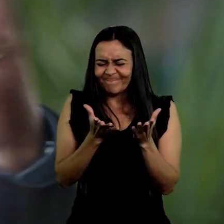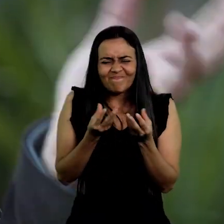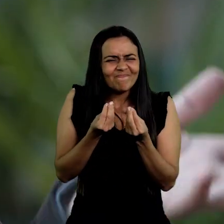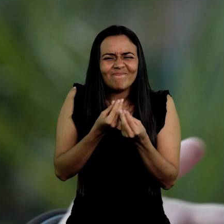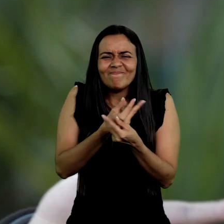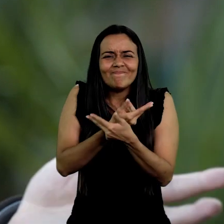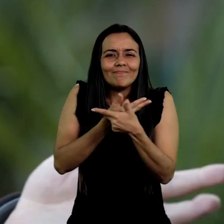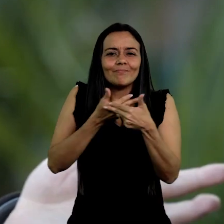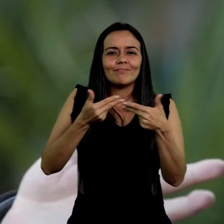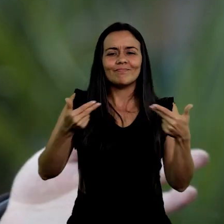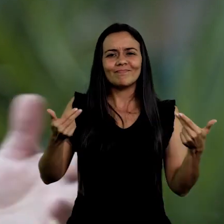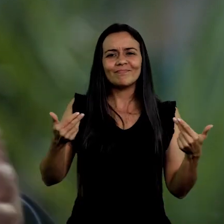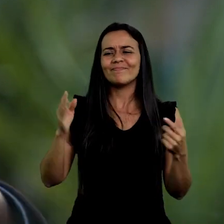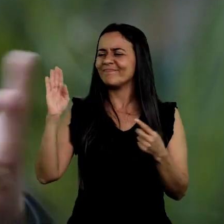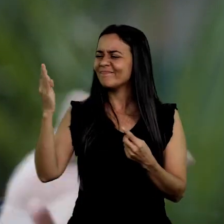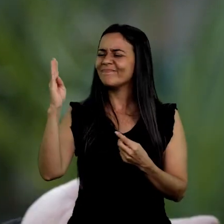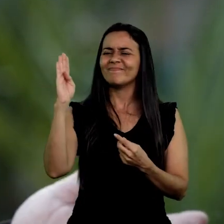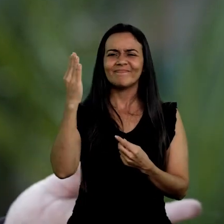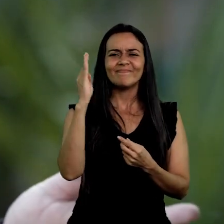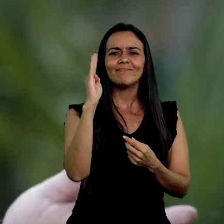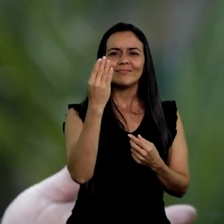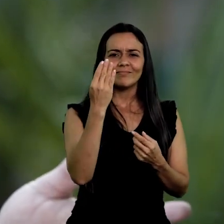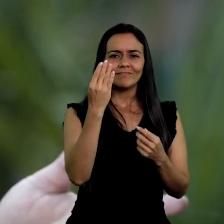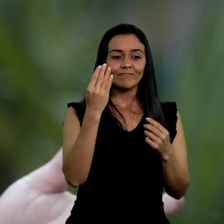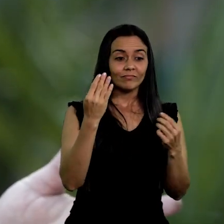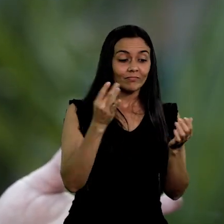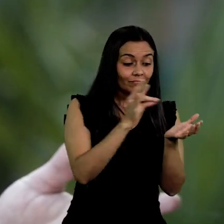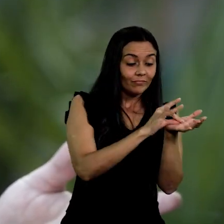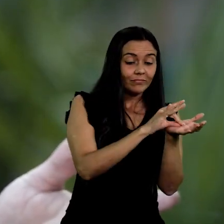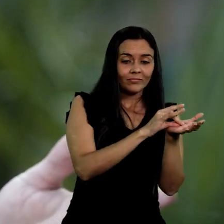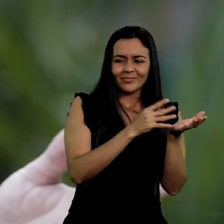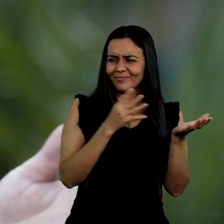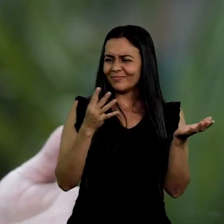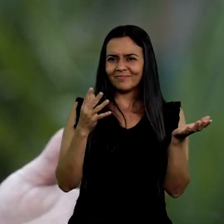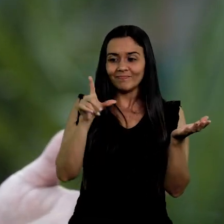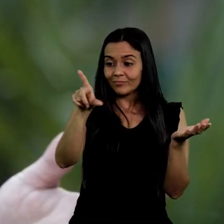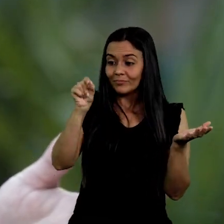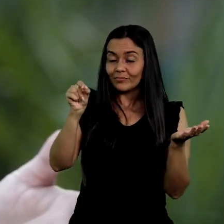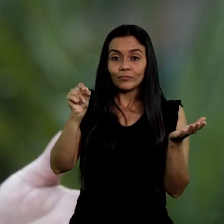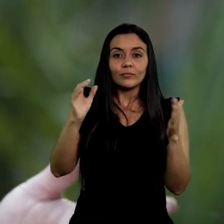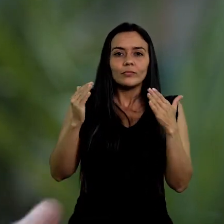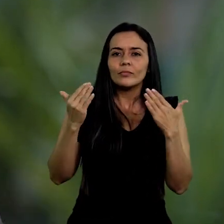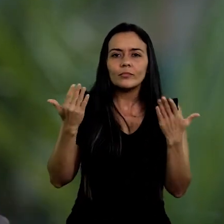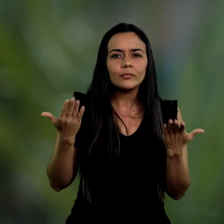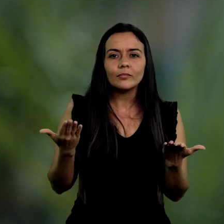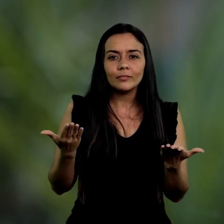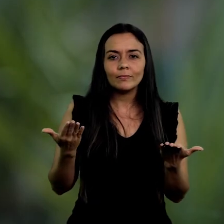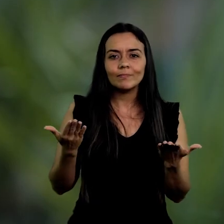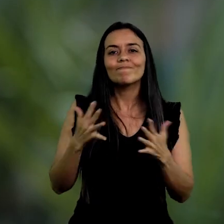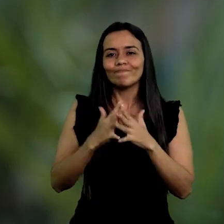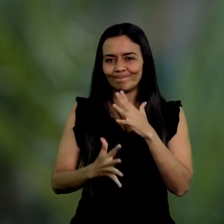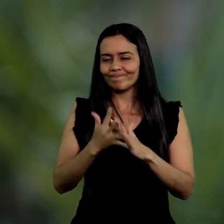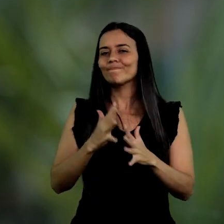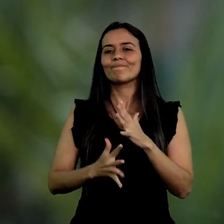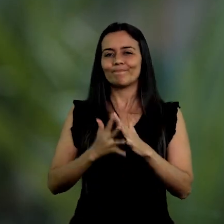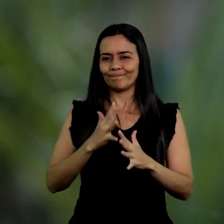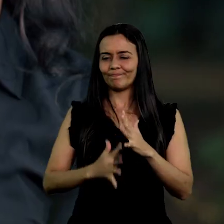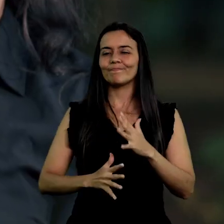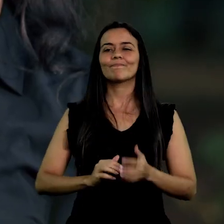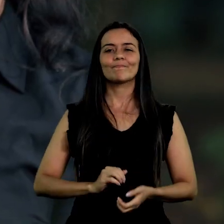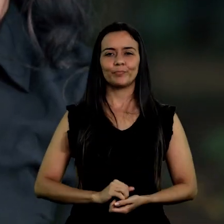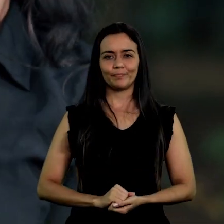tantas outras notícias ruins, fake news, né? Que surgiram por aí que acabaram atrapalhando muito, né?